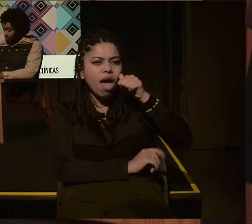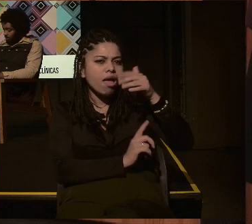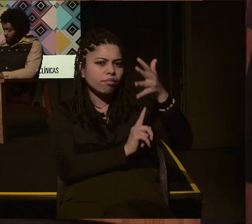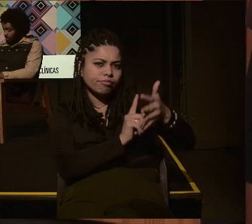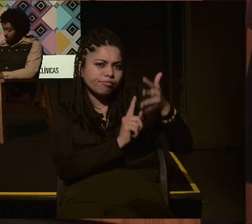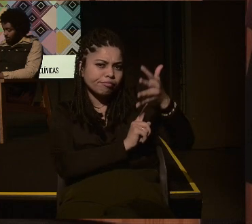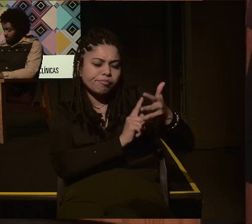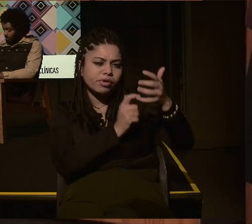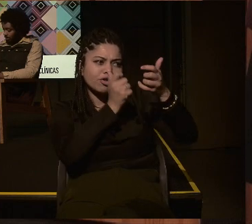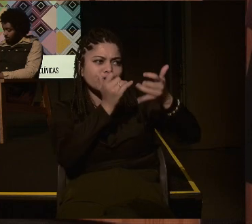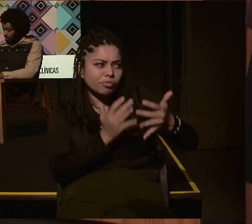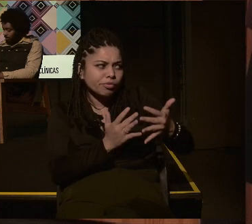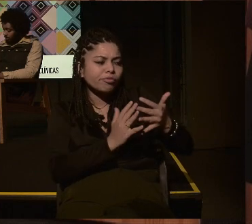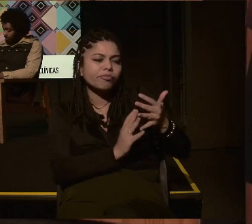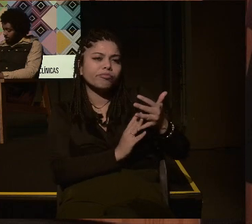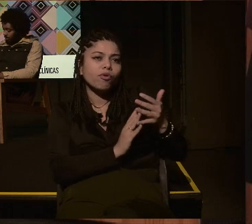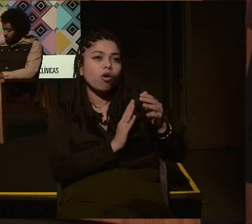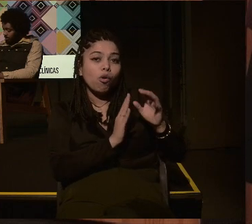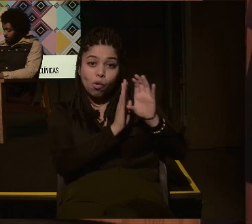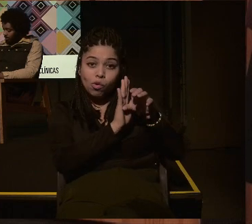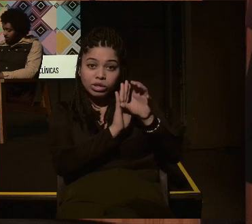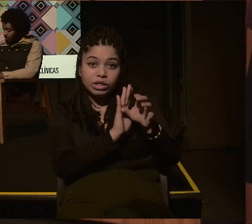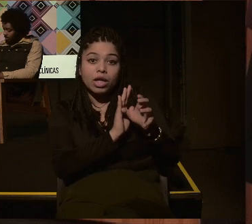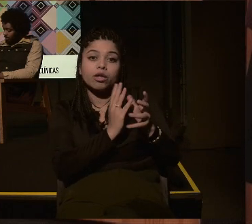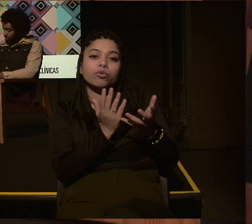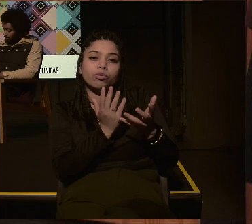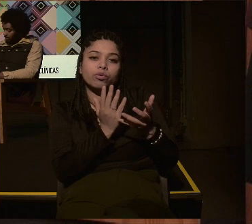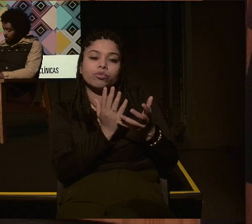esse conceito antimanicolonial,